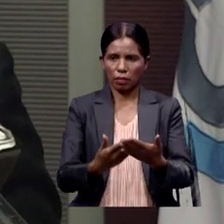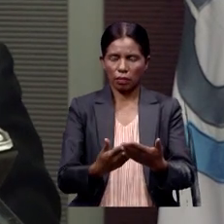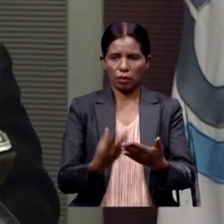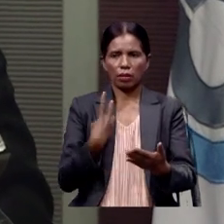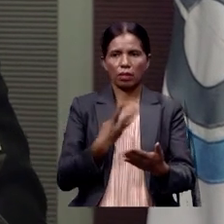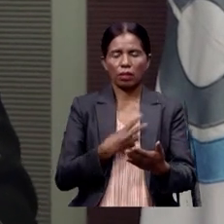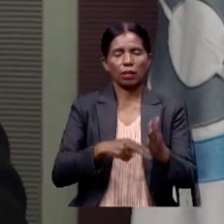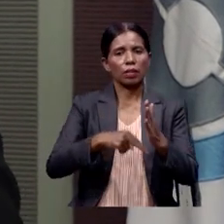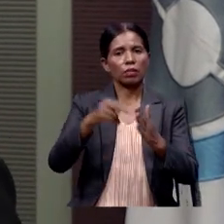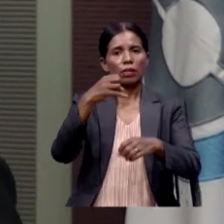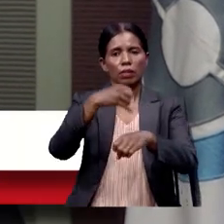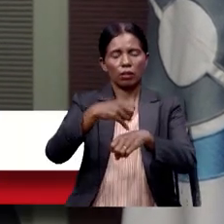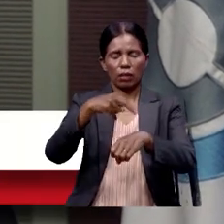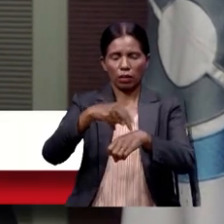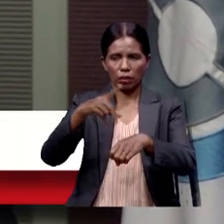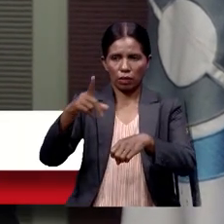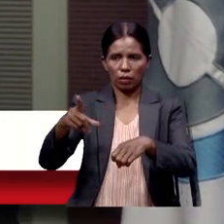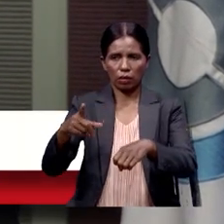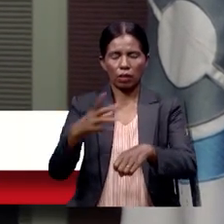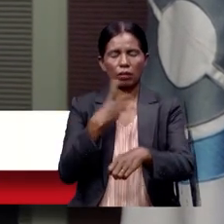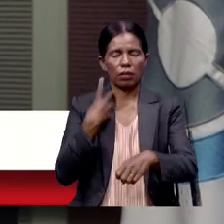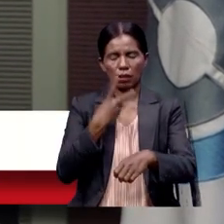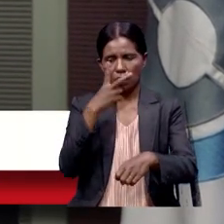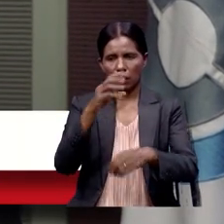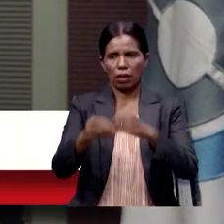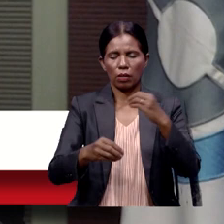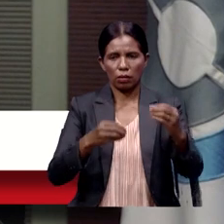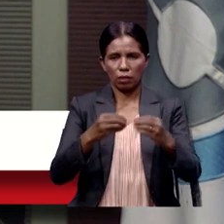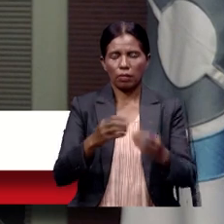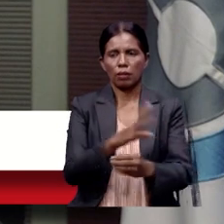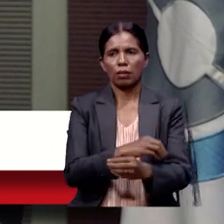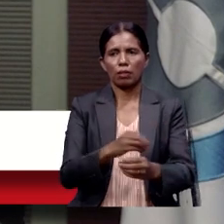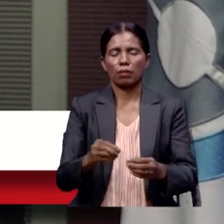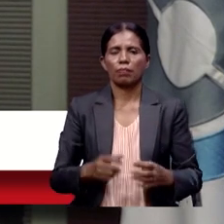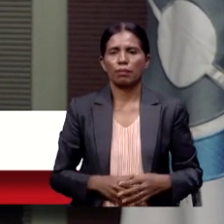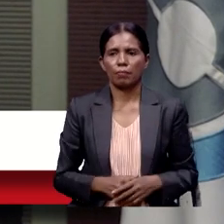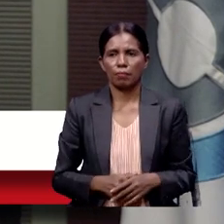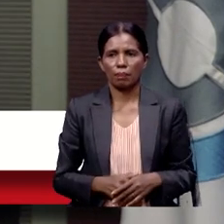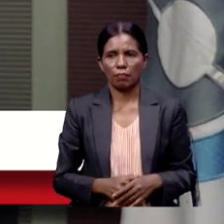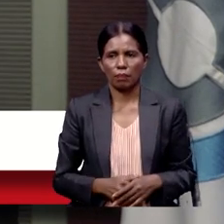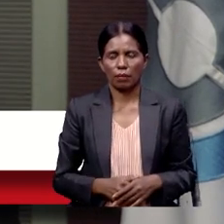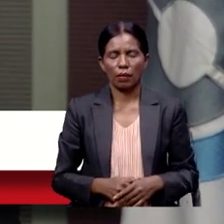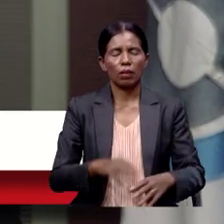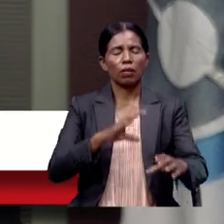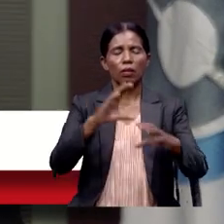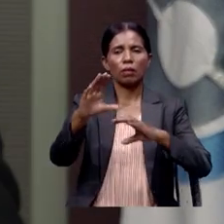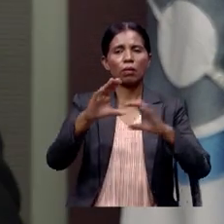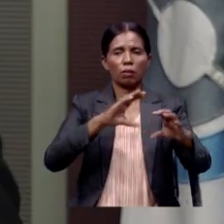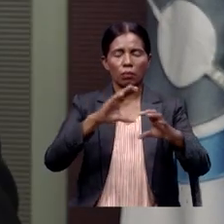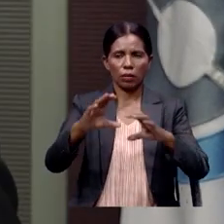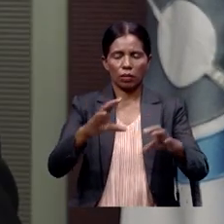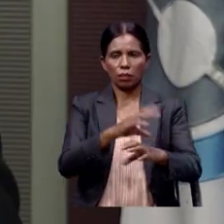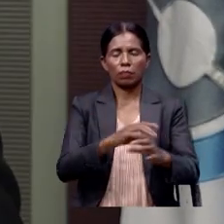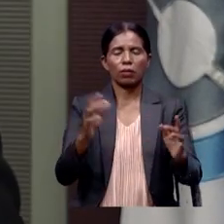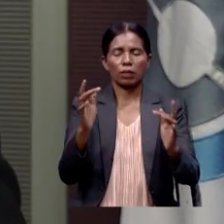a nível internacional, pelos conflitos que estão a exigir. O comércio eletrónico